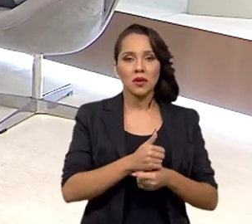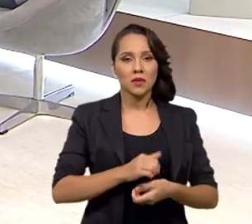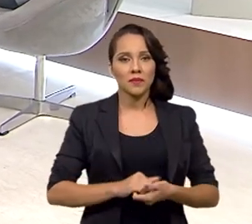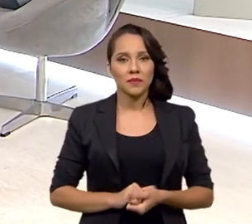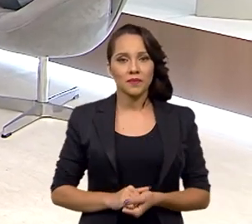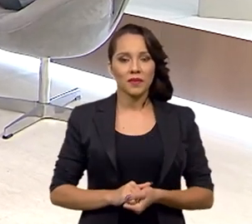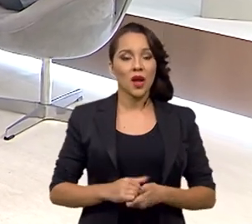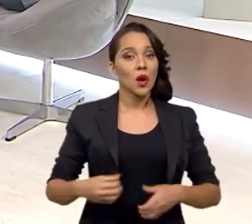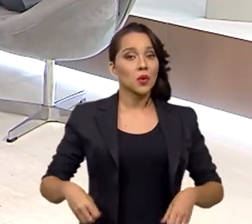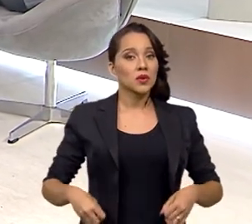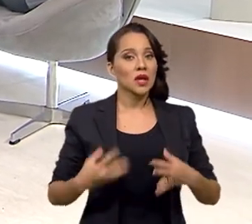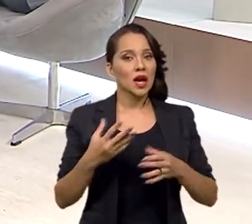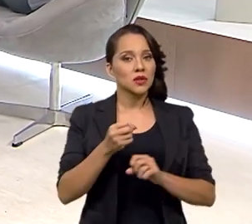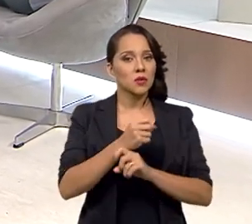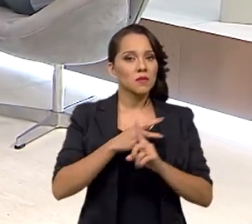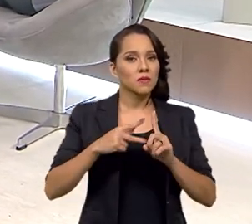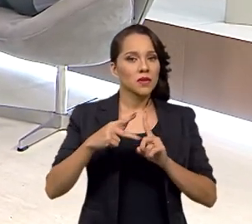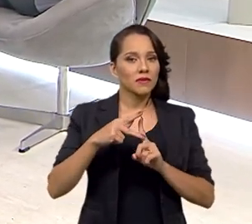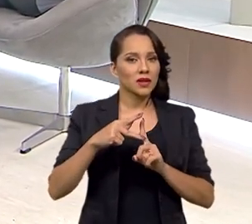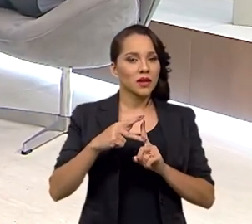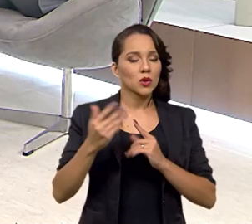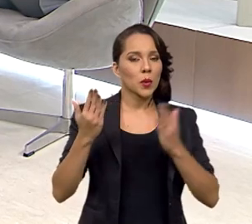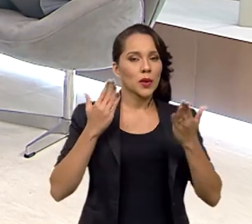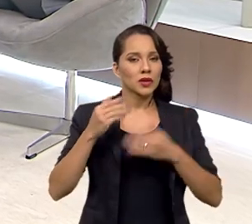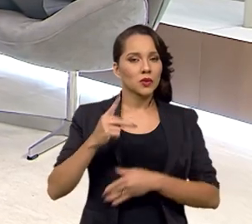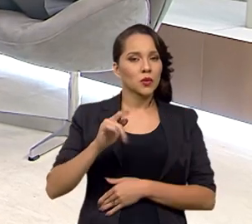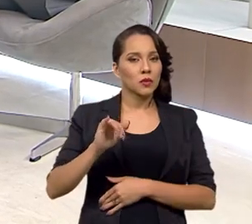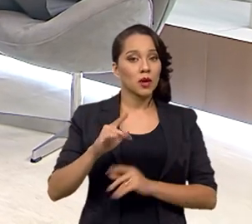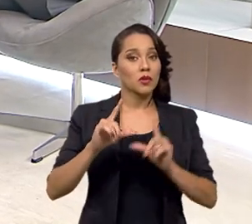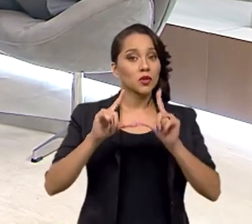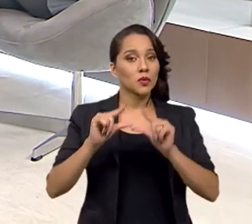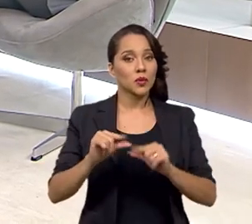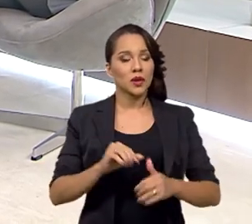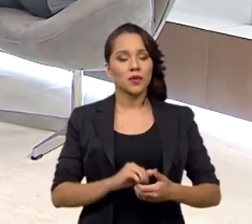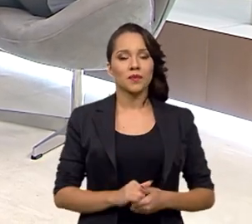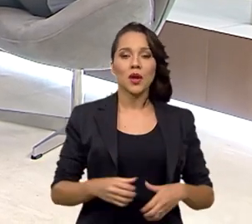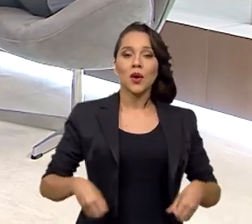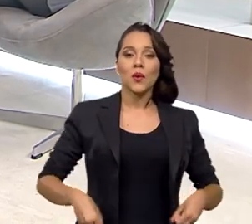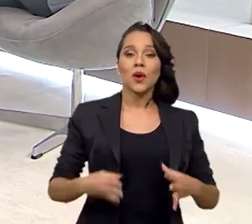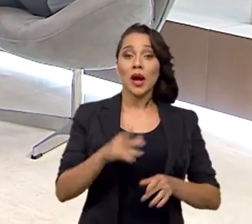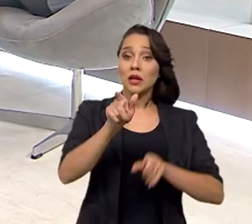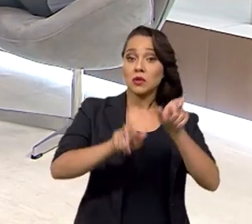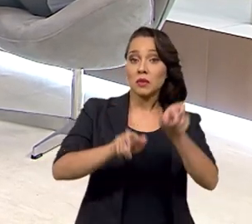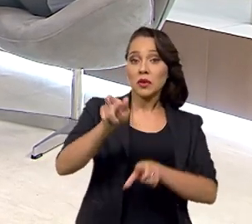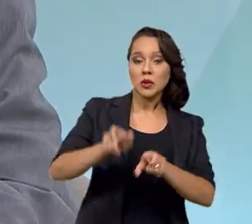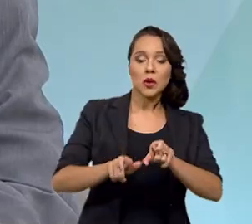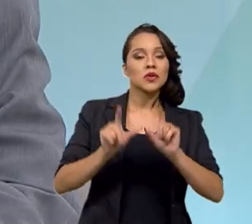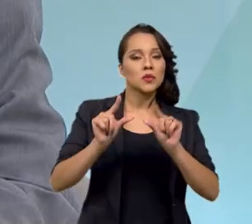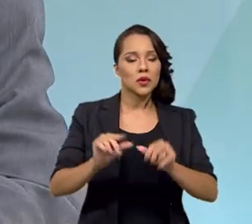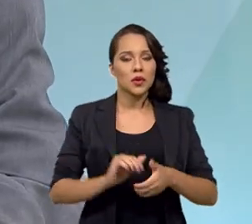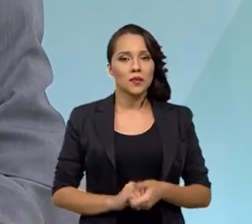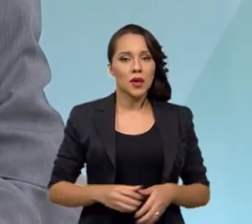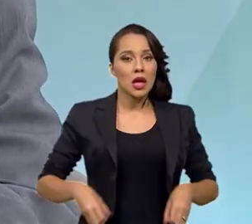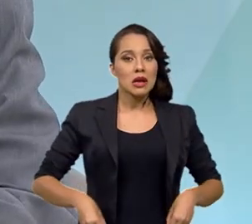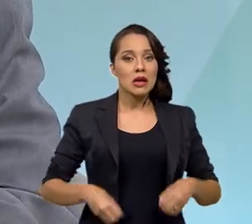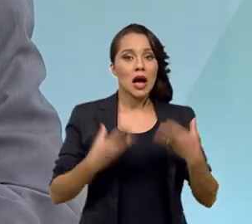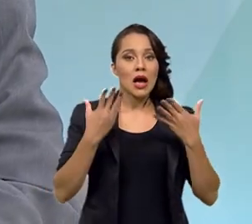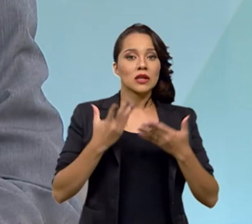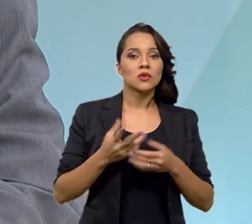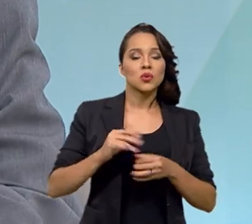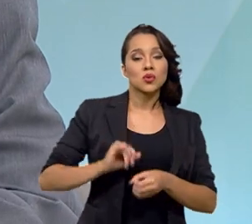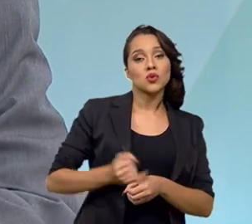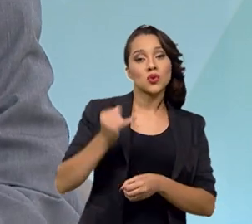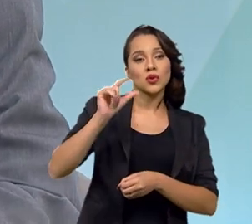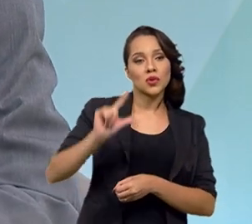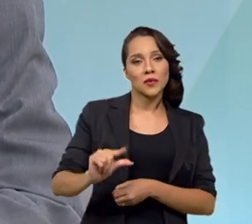as despesas com previdência em relação ao vivo me caíram as despesas de pessoal caíram as despesas com gastos com